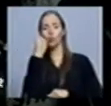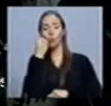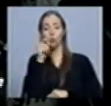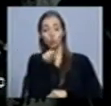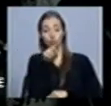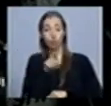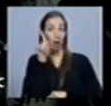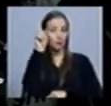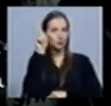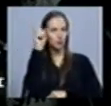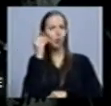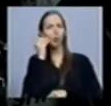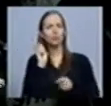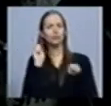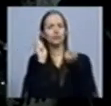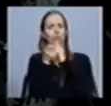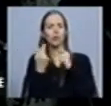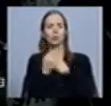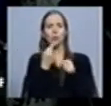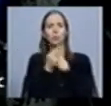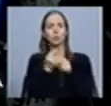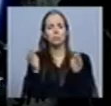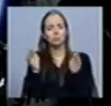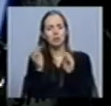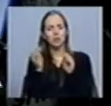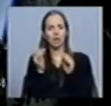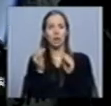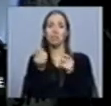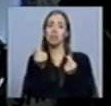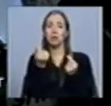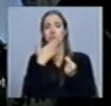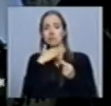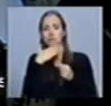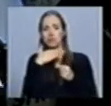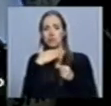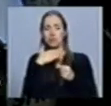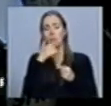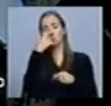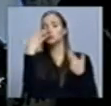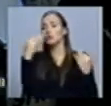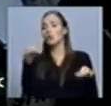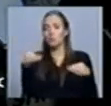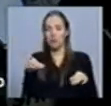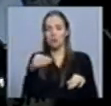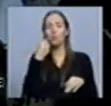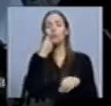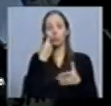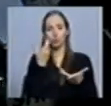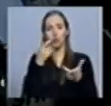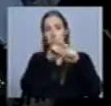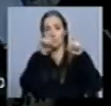numa coisa mais pequena, mais acessível em termos financeiros para o consumidor doméstico, para as